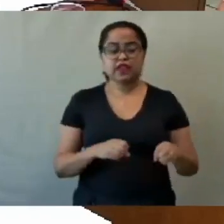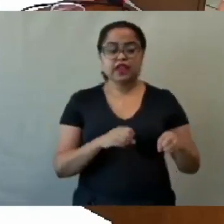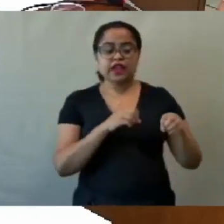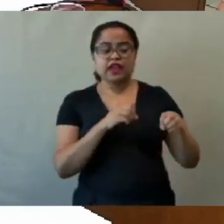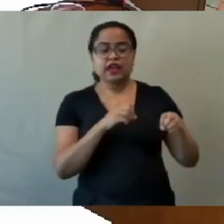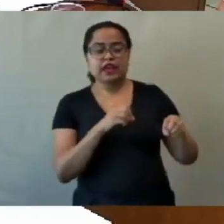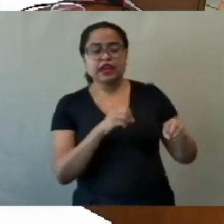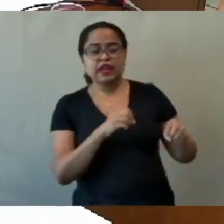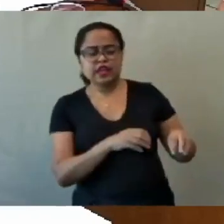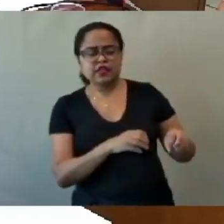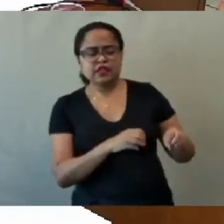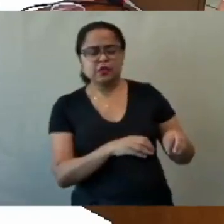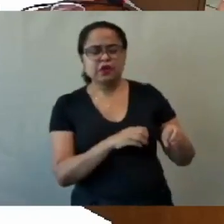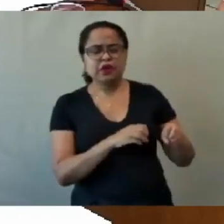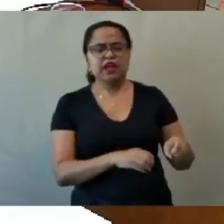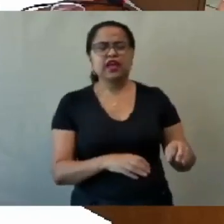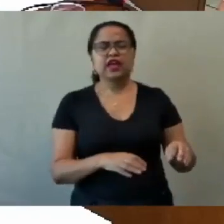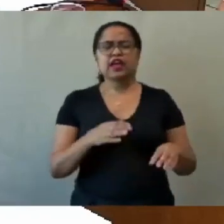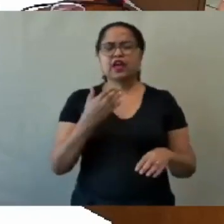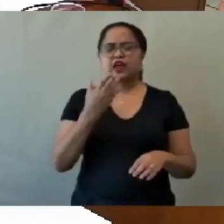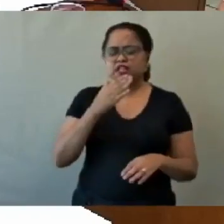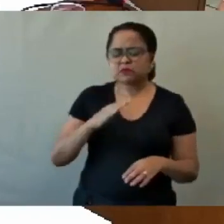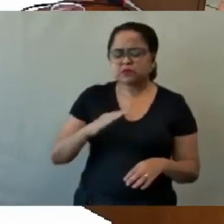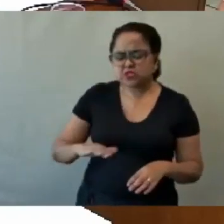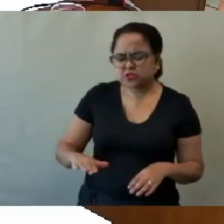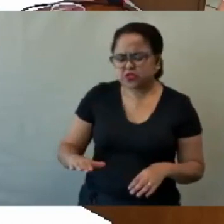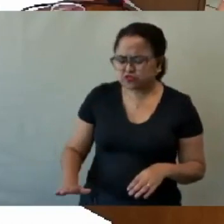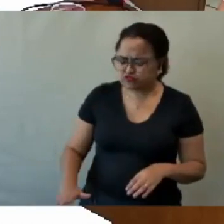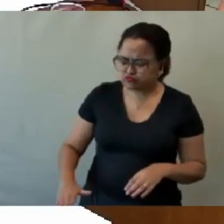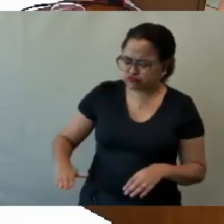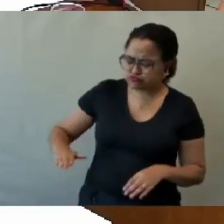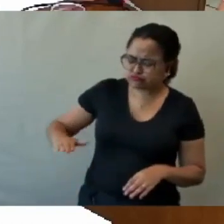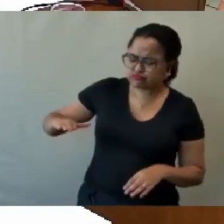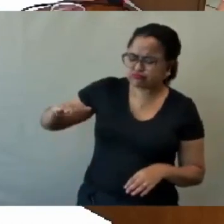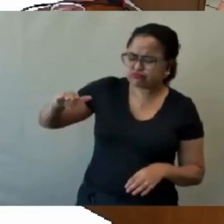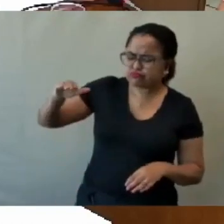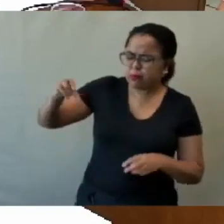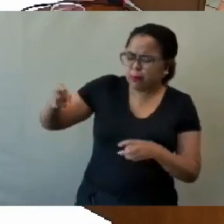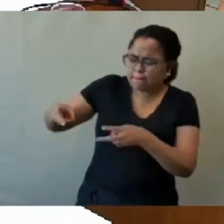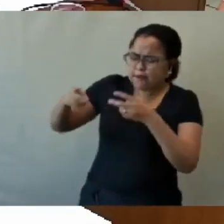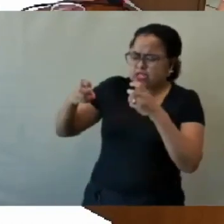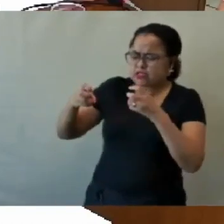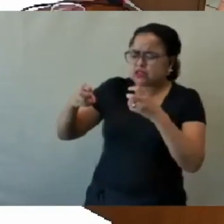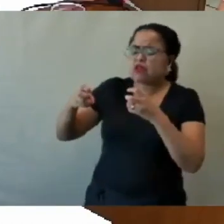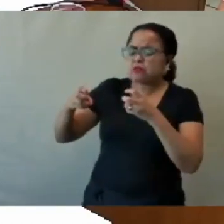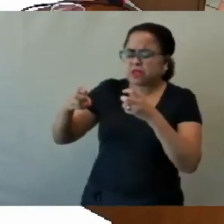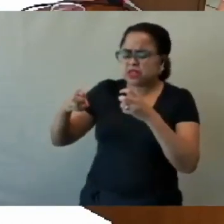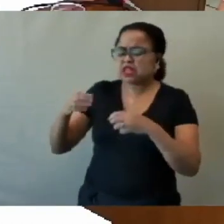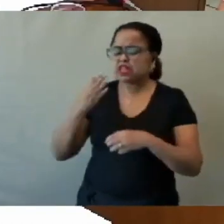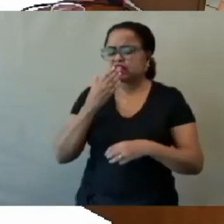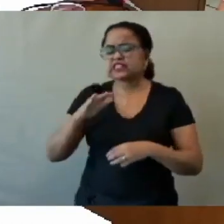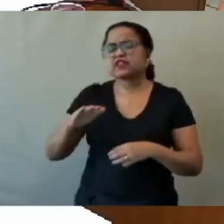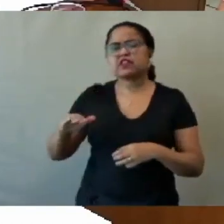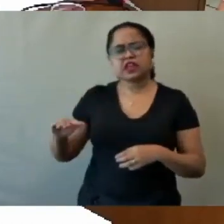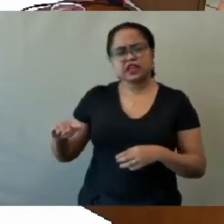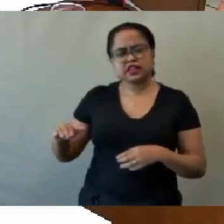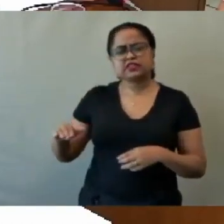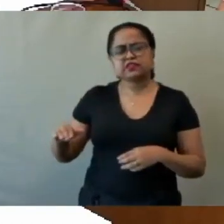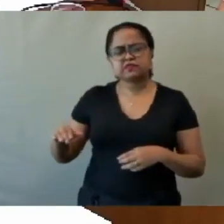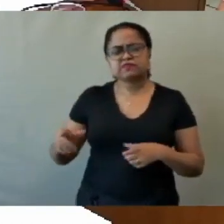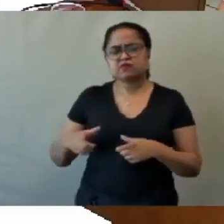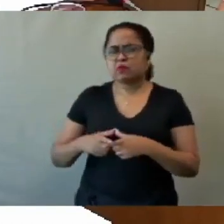os pequenos, desde pequenos, para essa visão, né, das crianças mais amplas